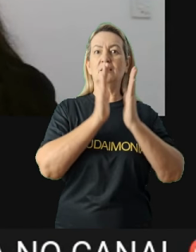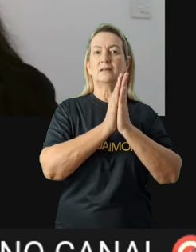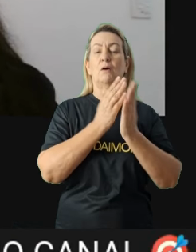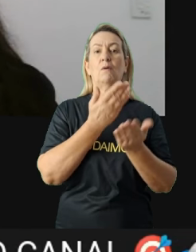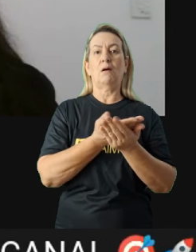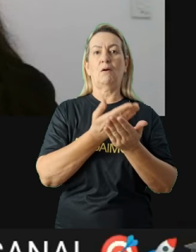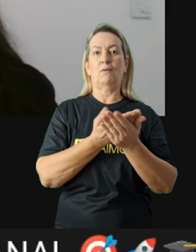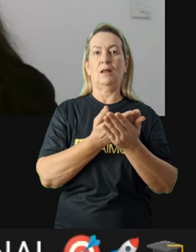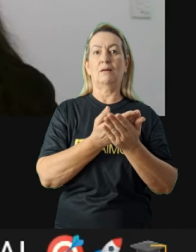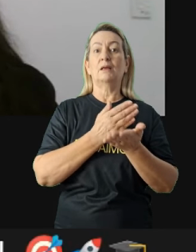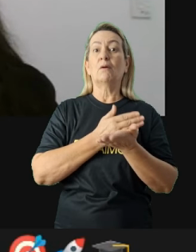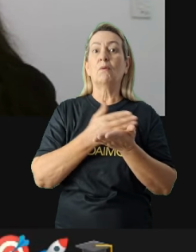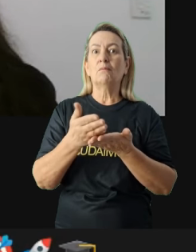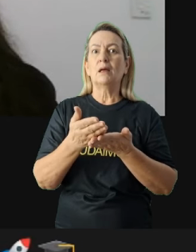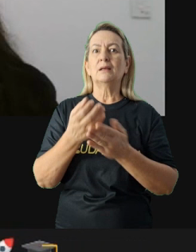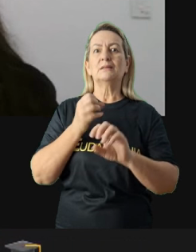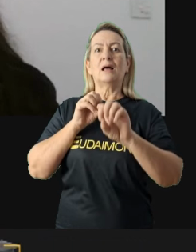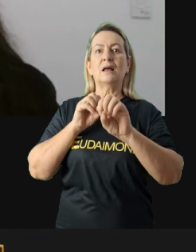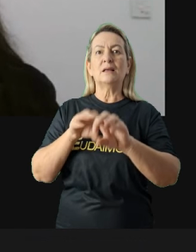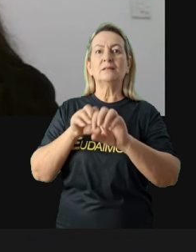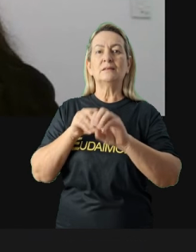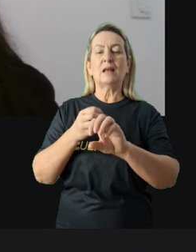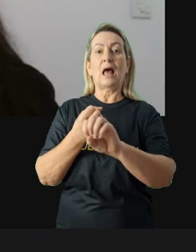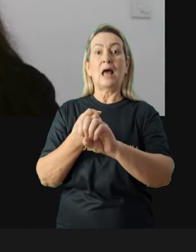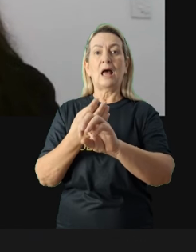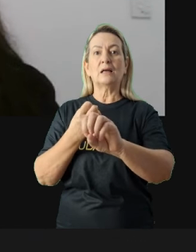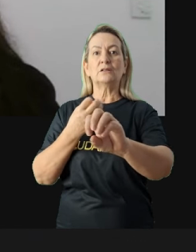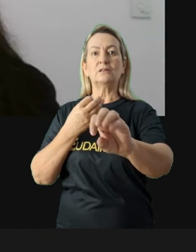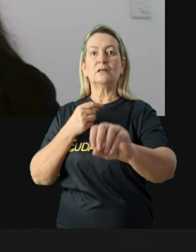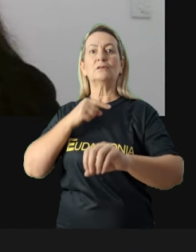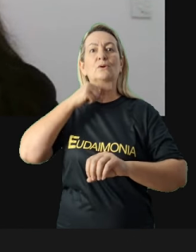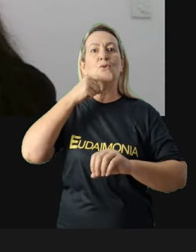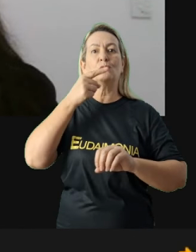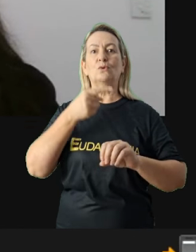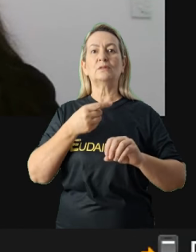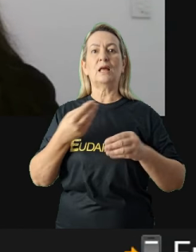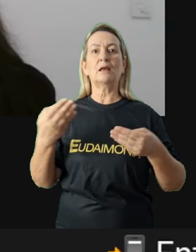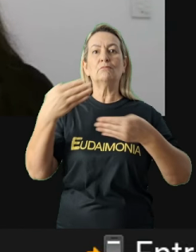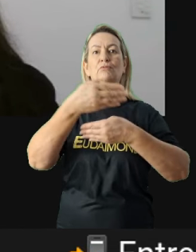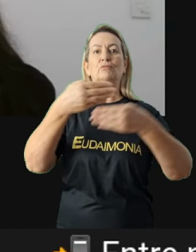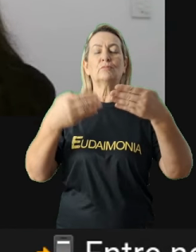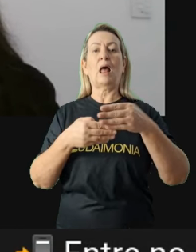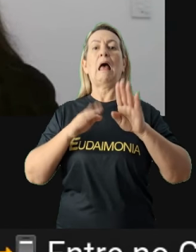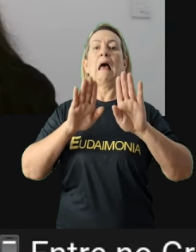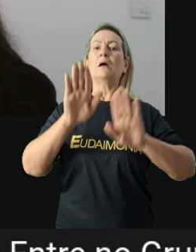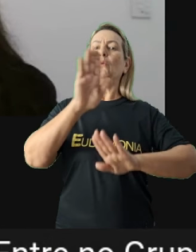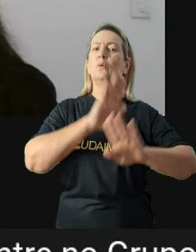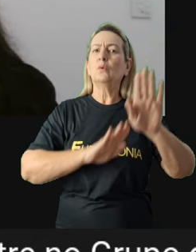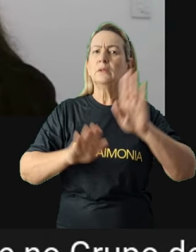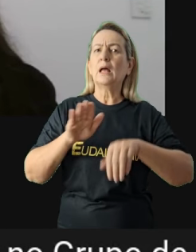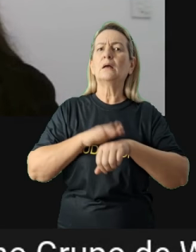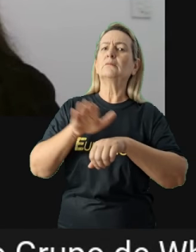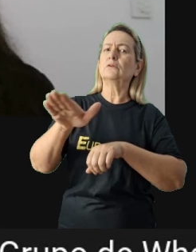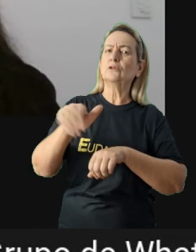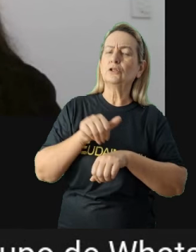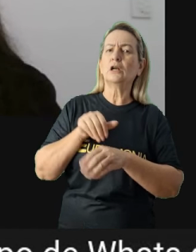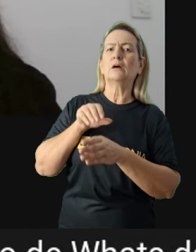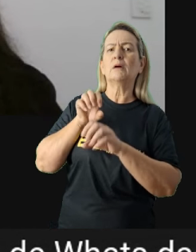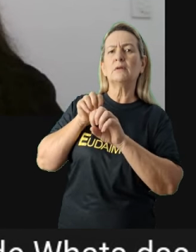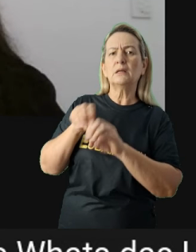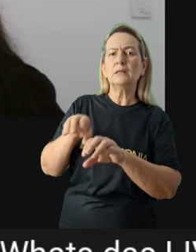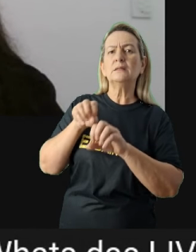e não consegue compartilhar a tela, por exemplo, né? Eu acho que é disso que a prof está dizendo, né? Da gente ter esse cuidado, né, de pegar pela mão e